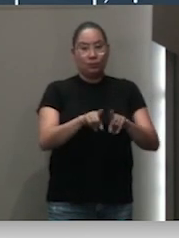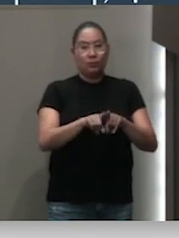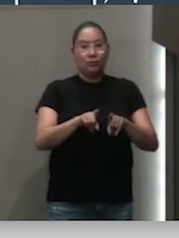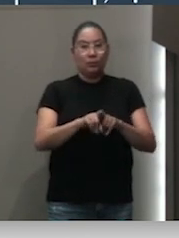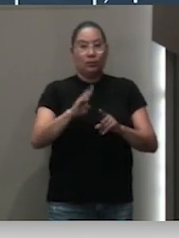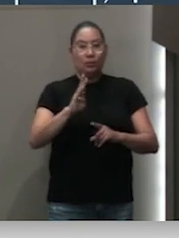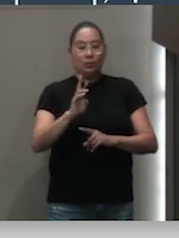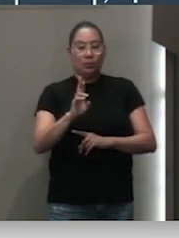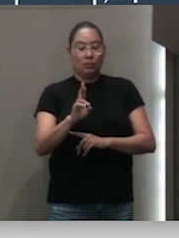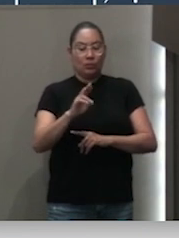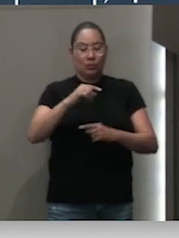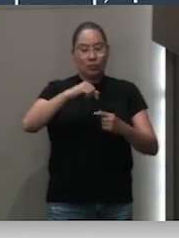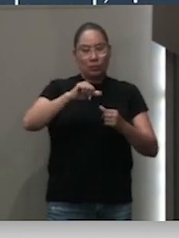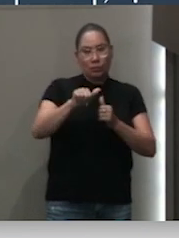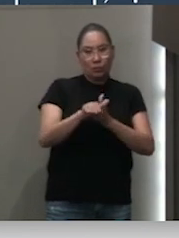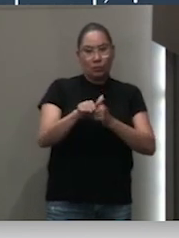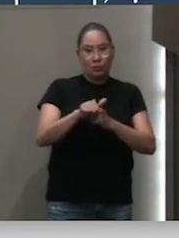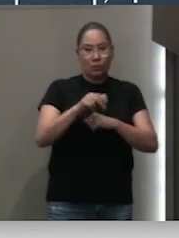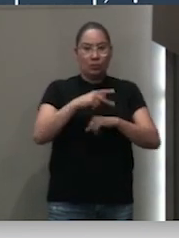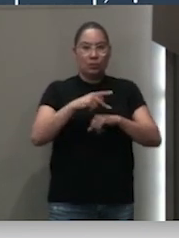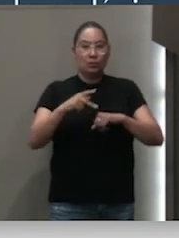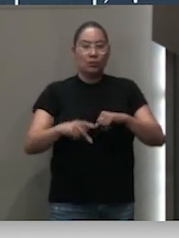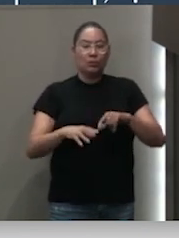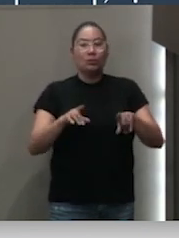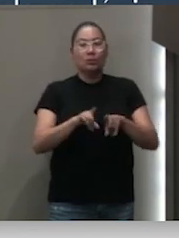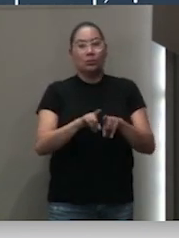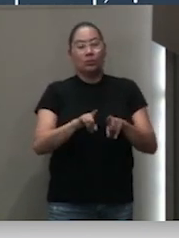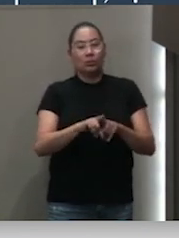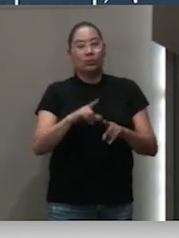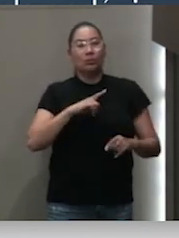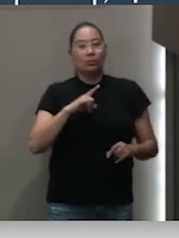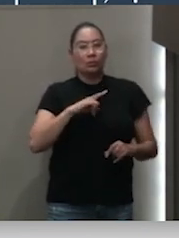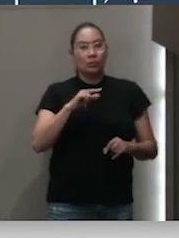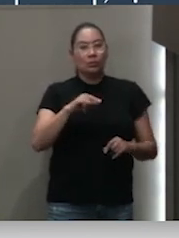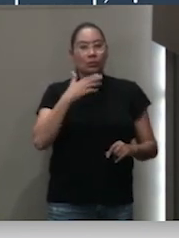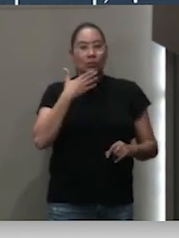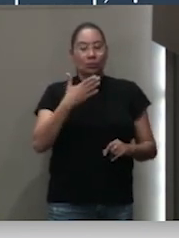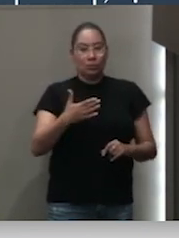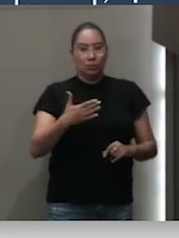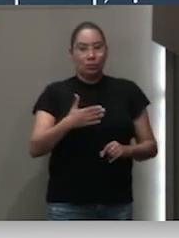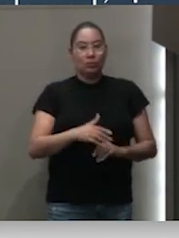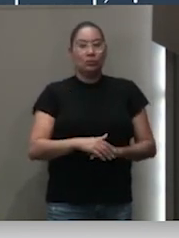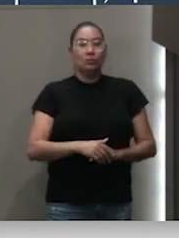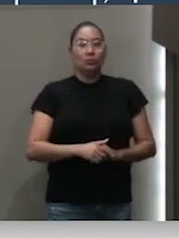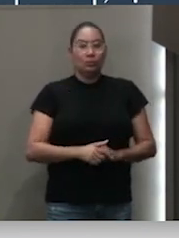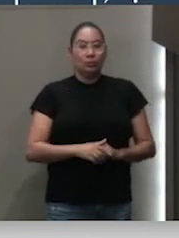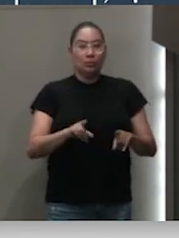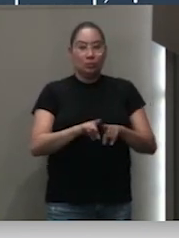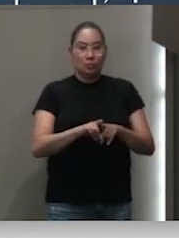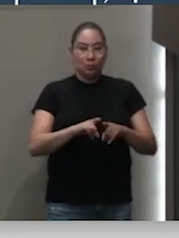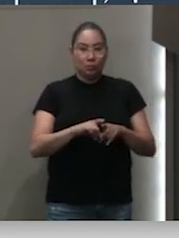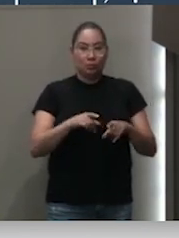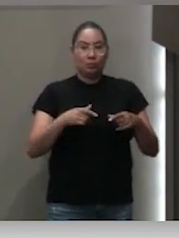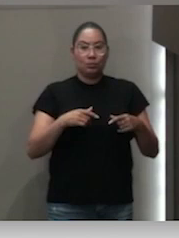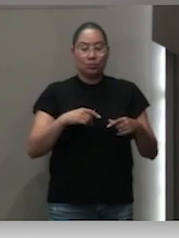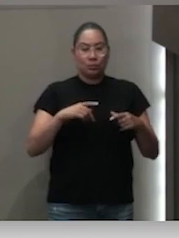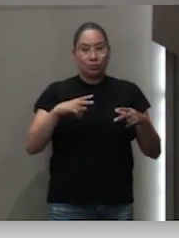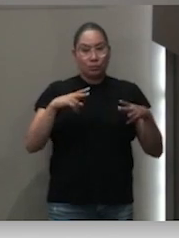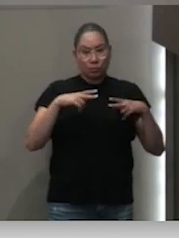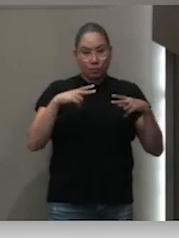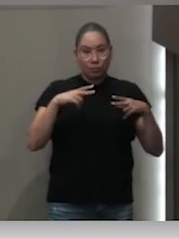também fossem viabilizadas através dessa concessão Ou seja que a iniciativa privada também pudesse